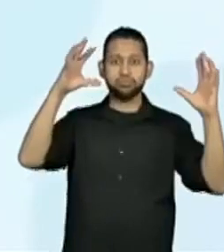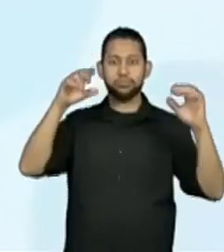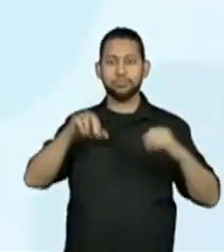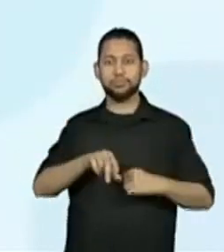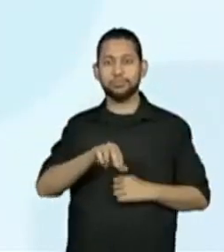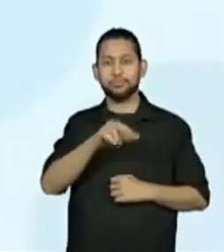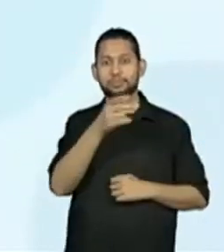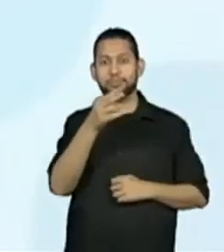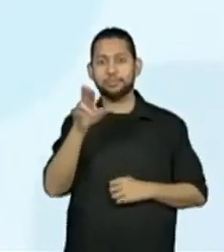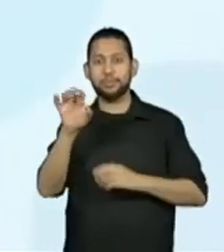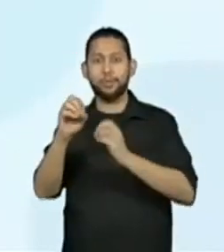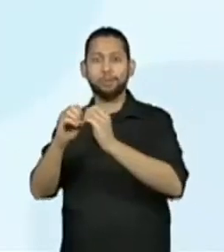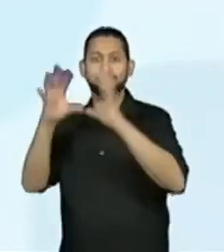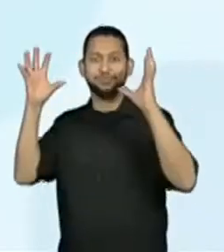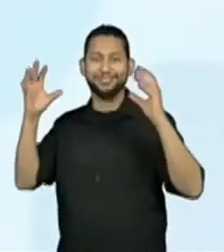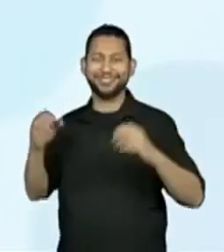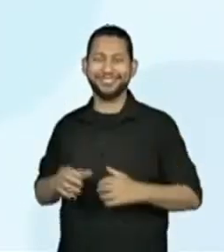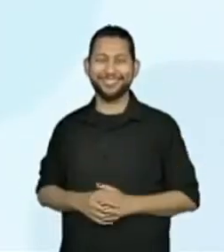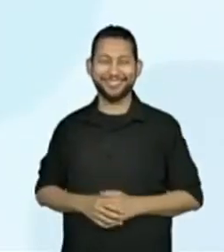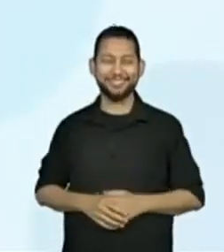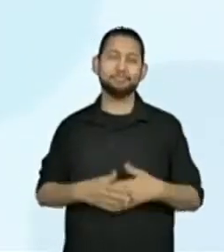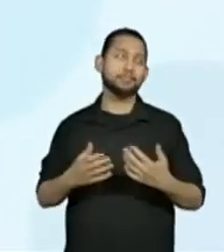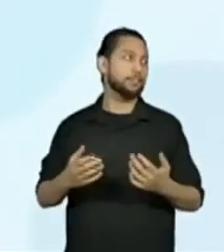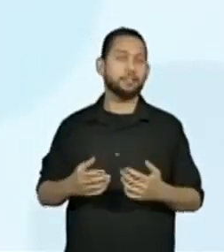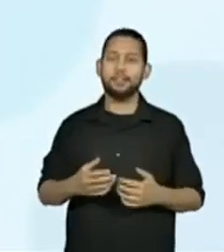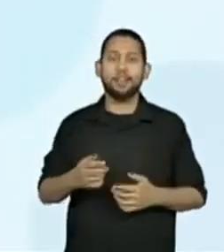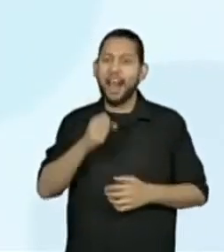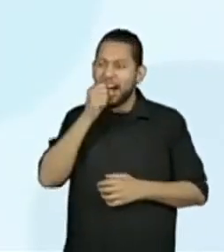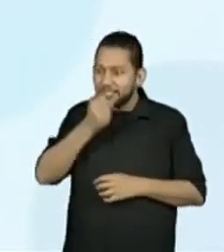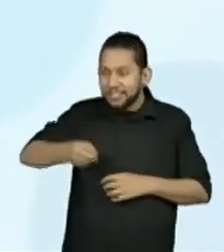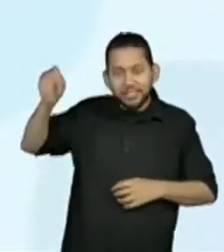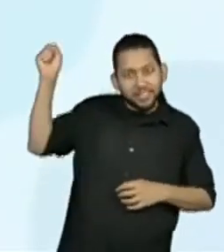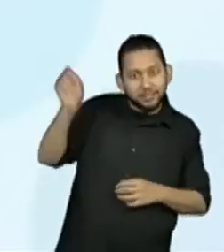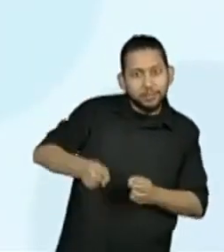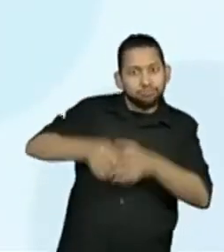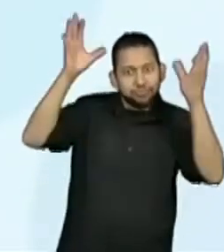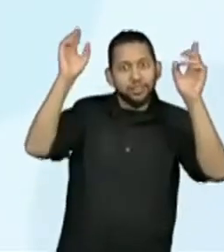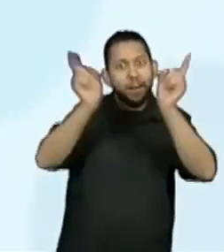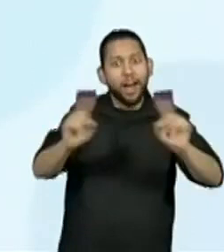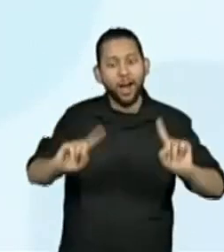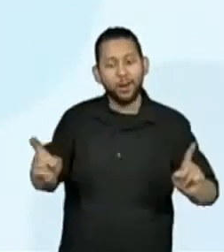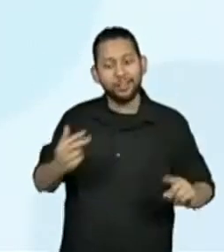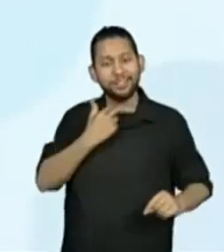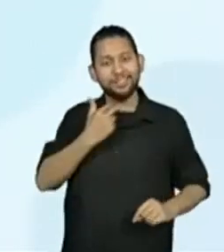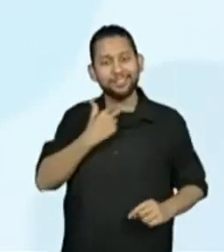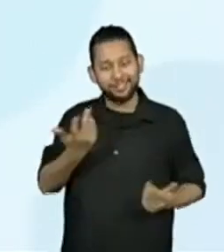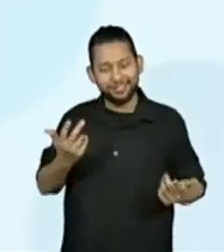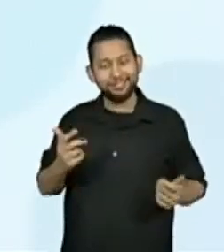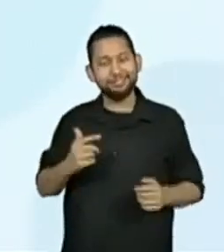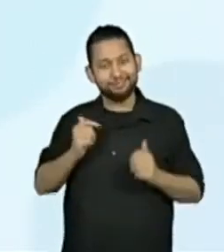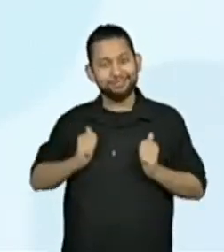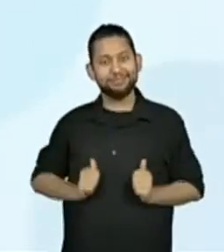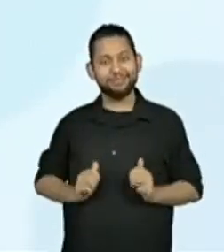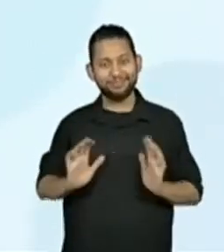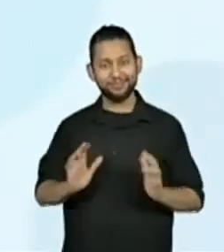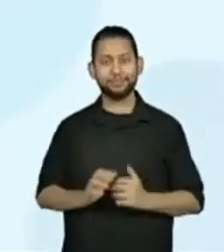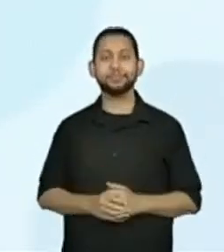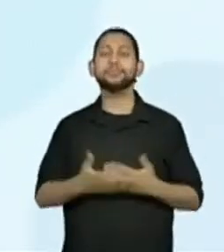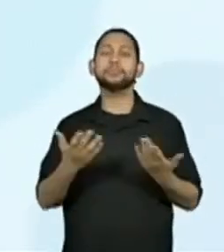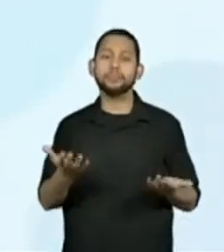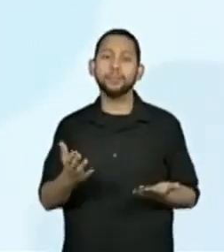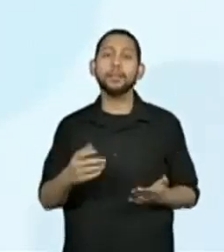ó, o jogo campo minado... Não, não para de destruir as coisas. Não, pode ser. Para. O campo minado pode nos auxiliar